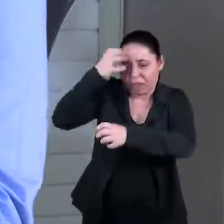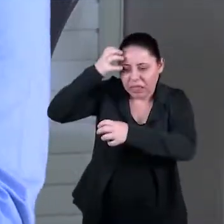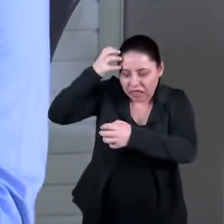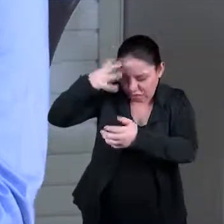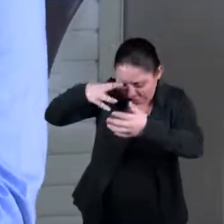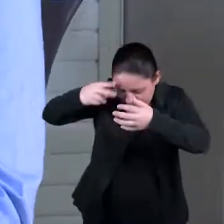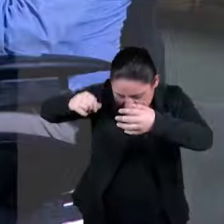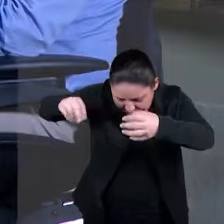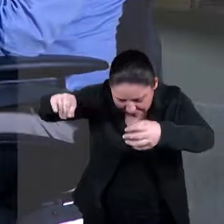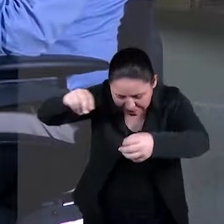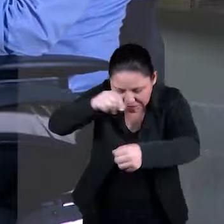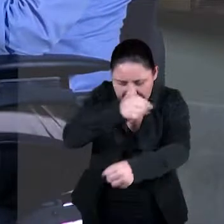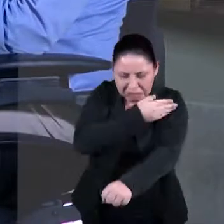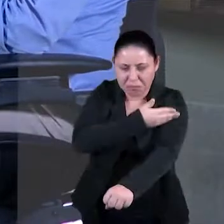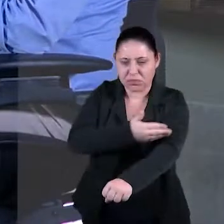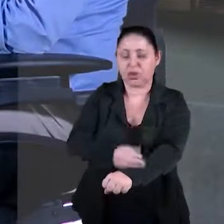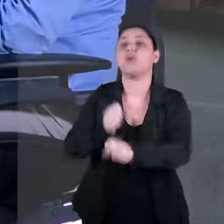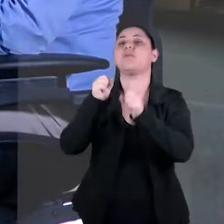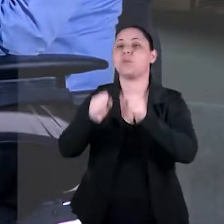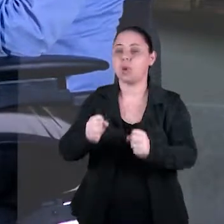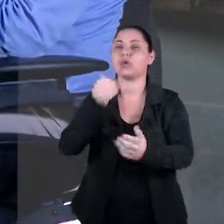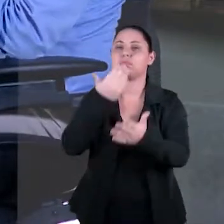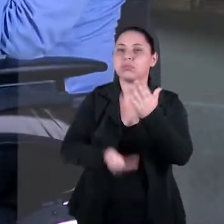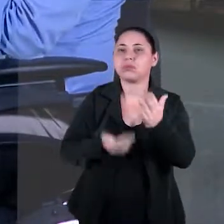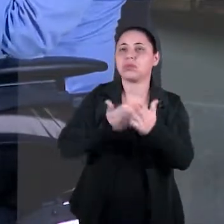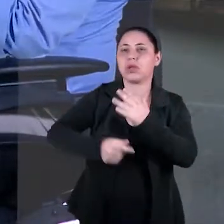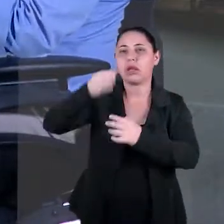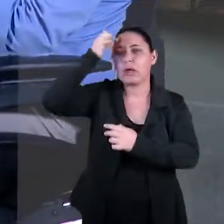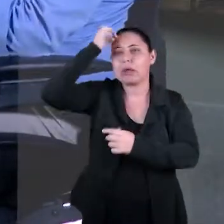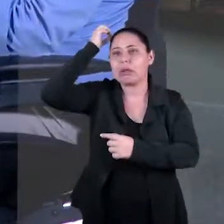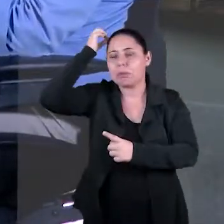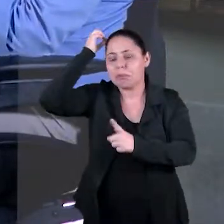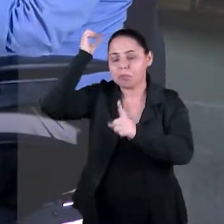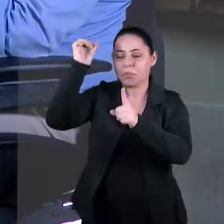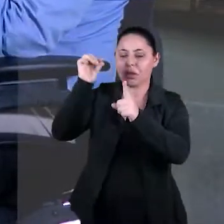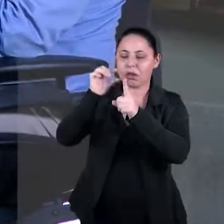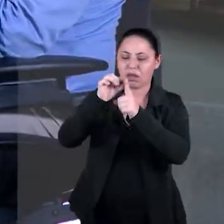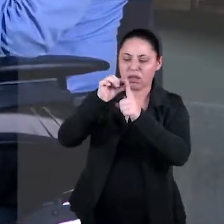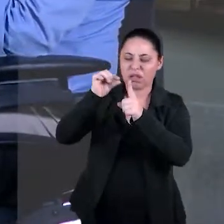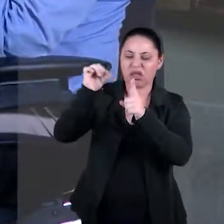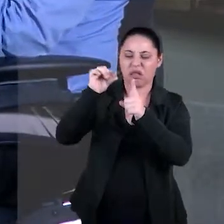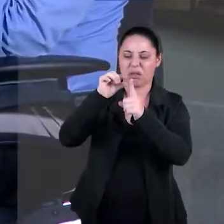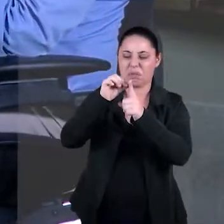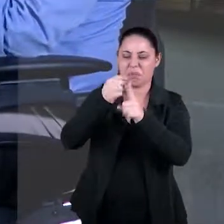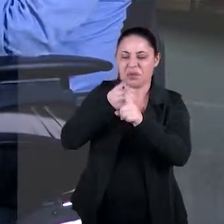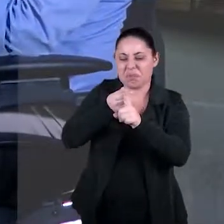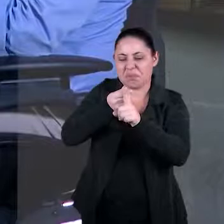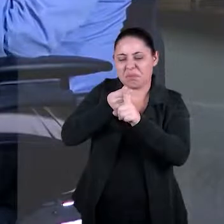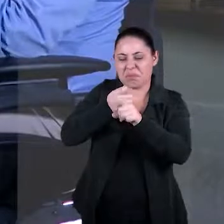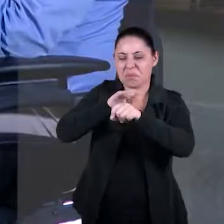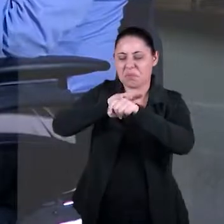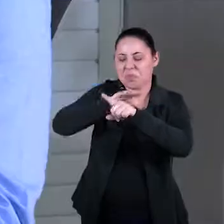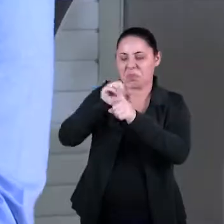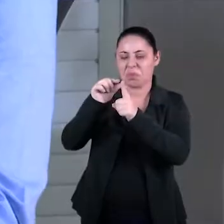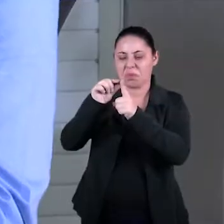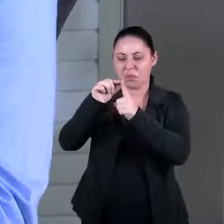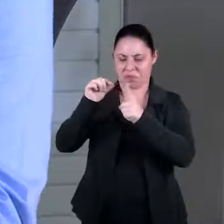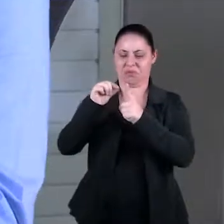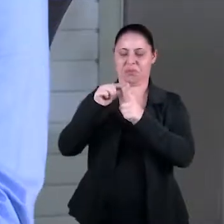couro cabeludo muito inflamado, ele pode fazer uma queda de cabelo. Paciente que às vezes tem foliculites de repetição, né? Então um processo